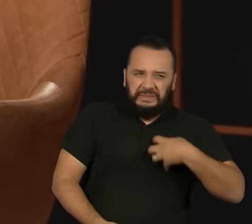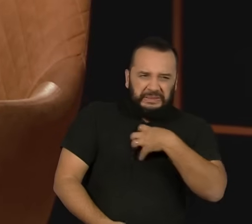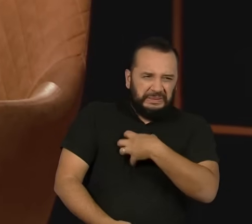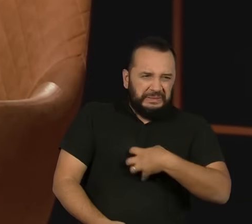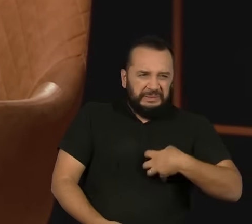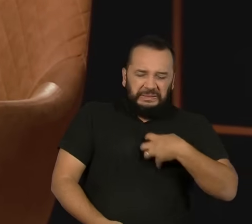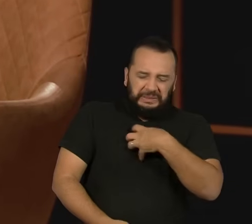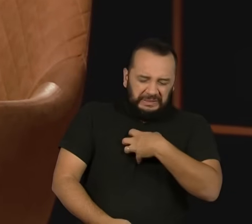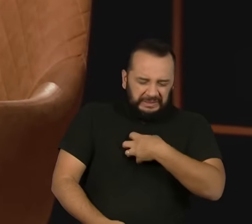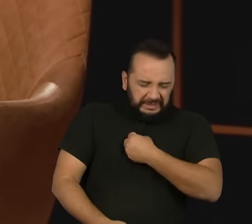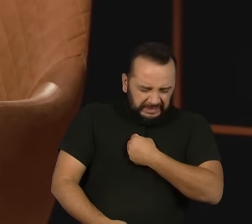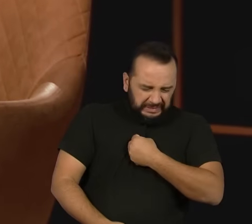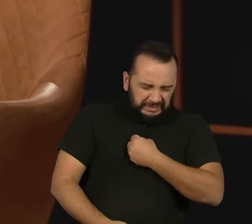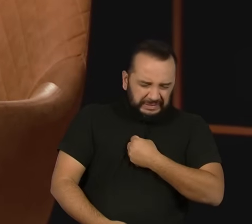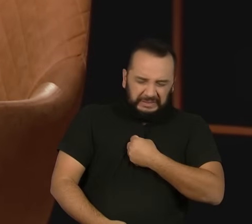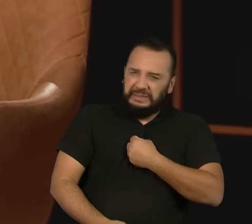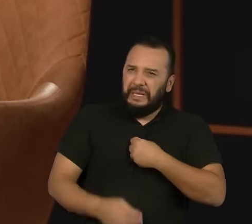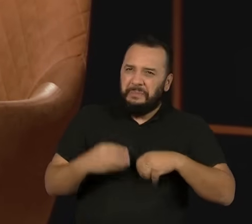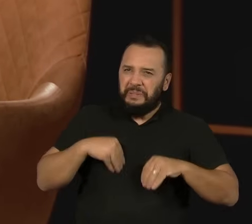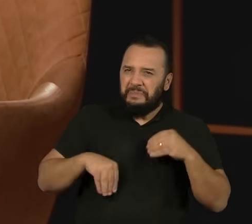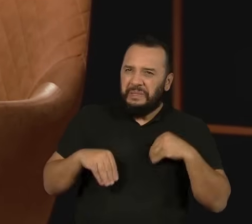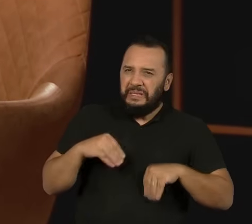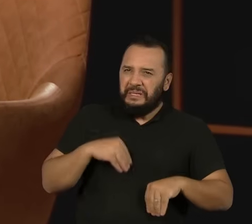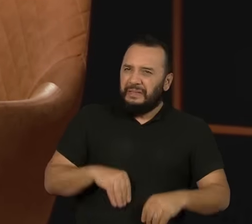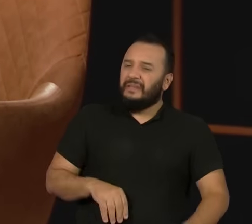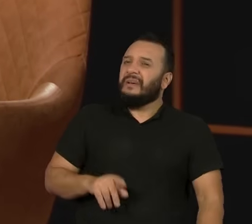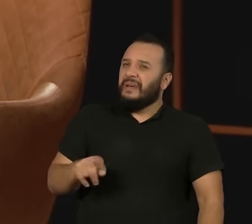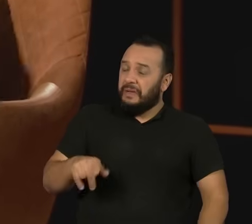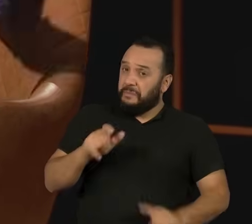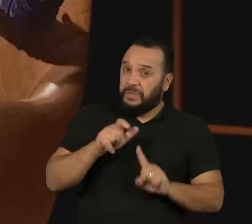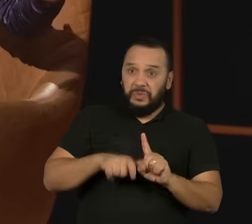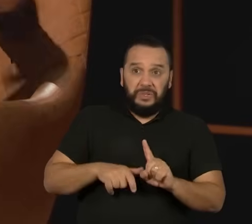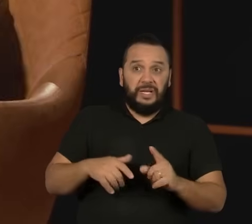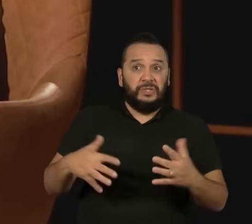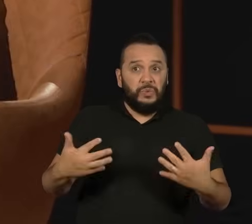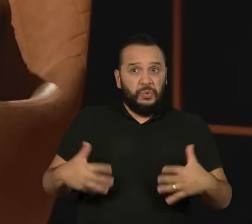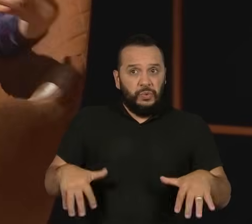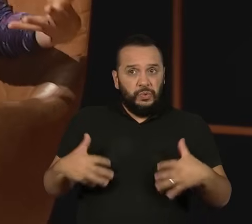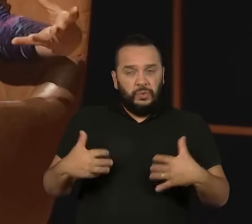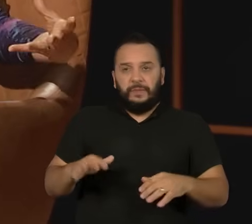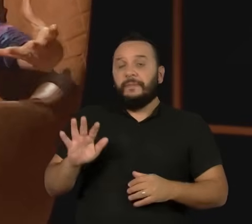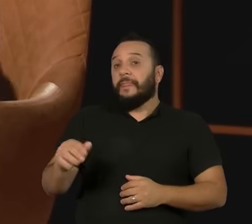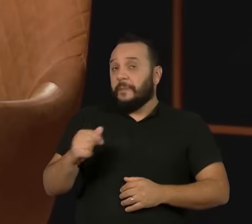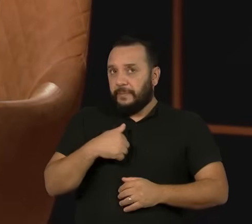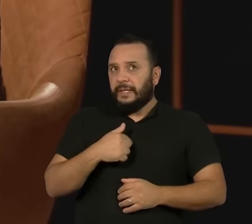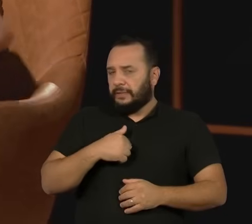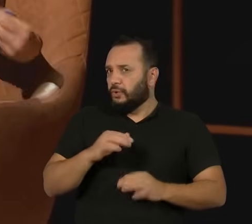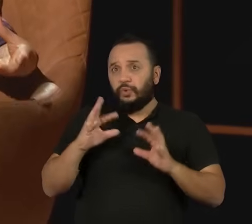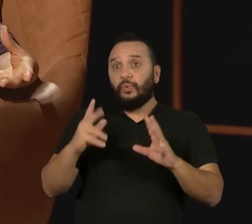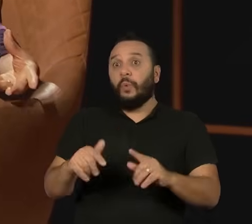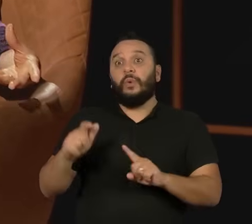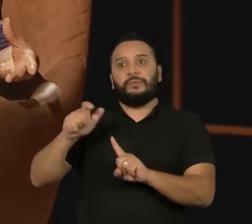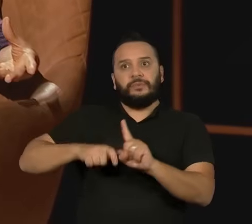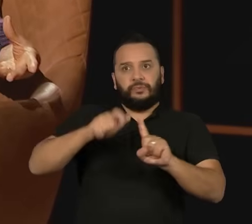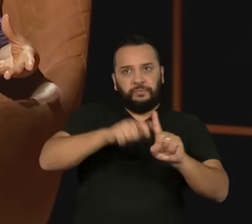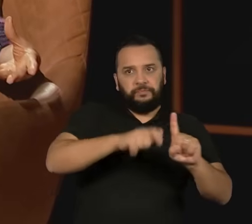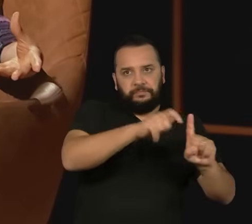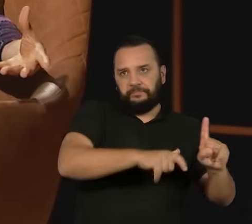deprimida. E é uma personagem riquíssima, só que o roteiro, como todos os personagens da peça, são